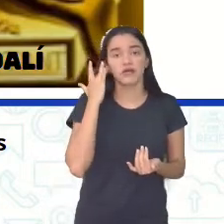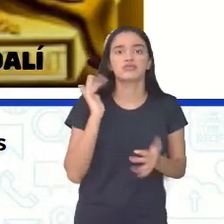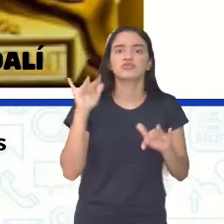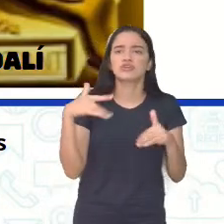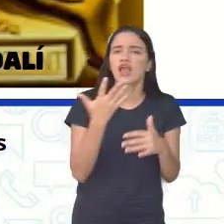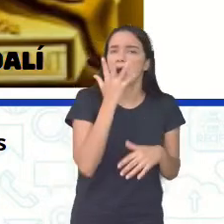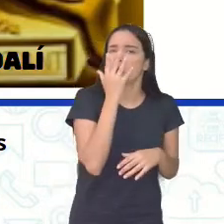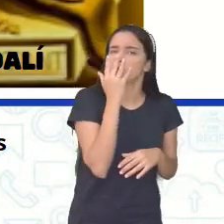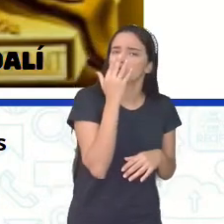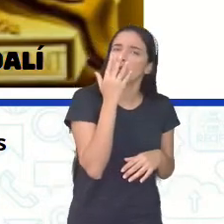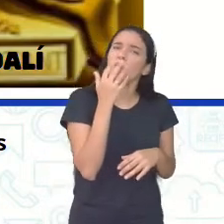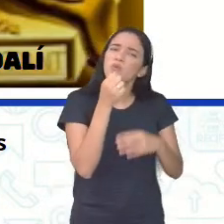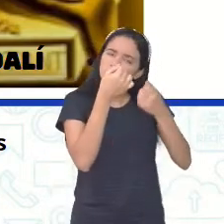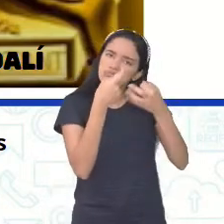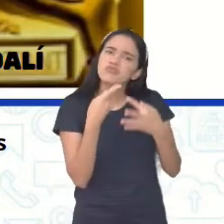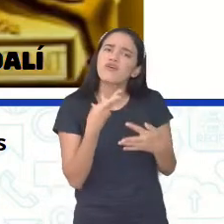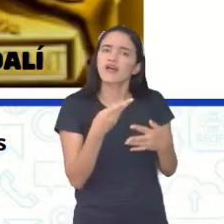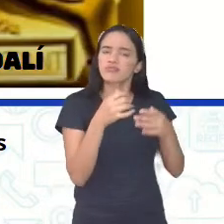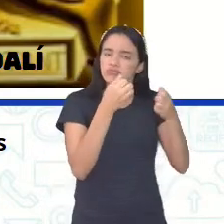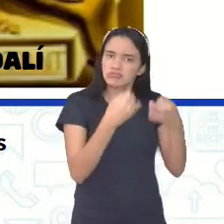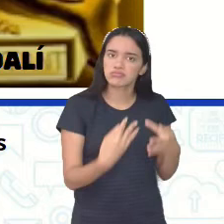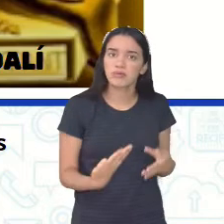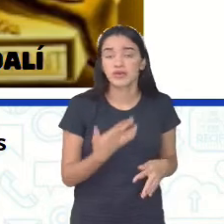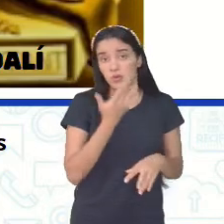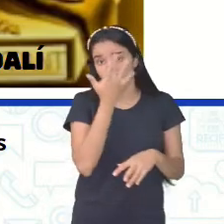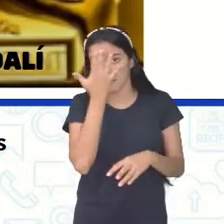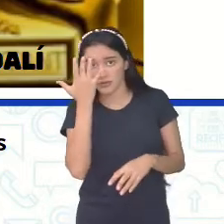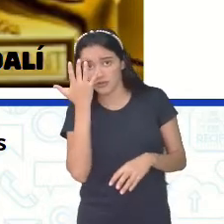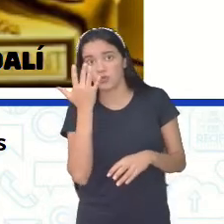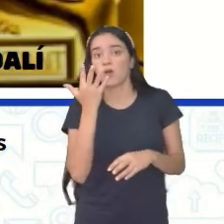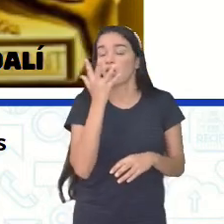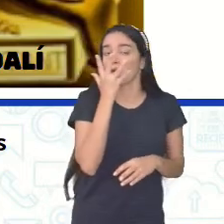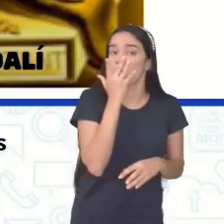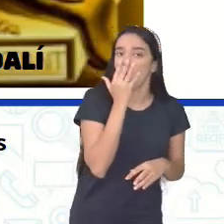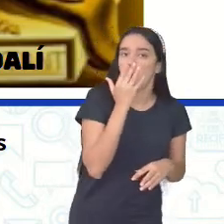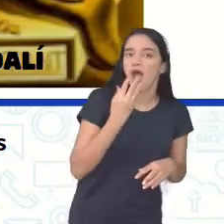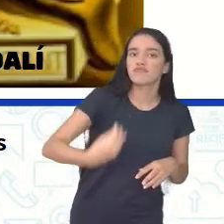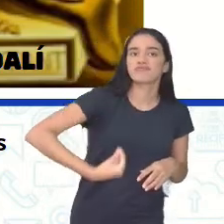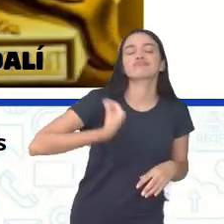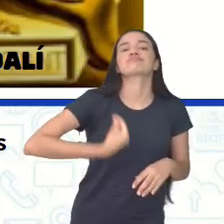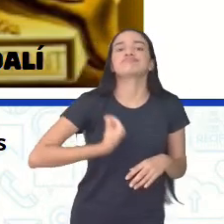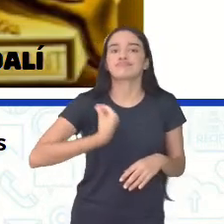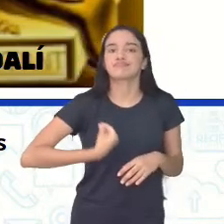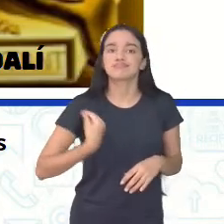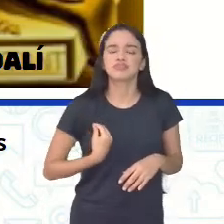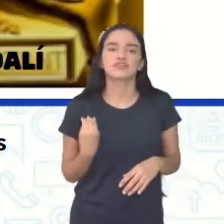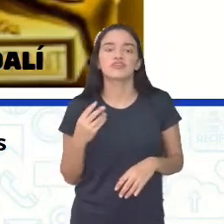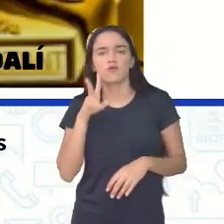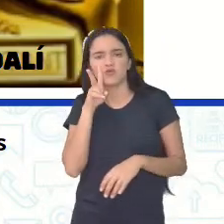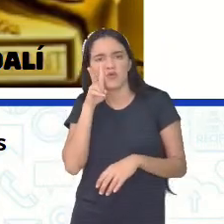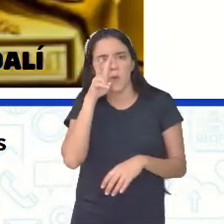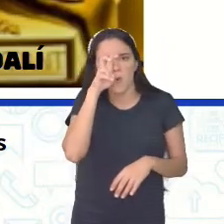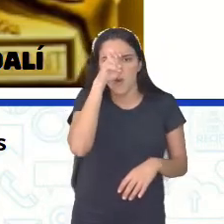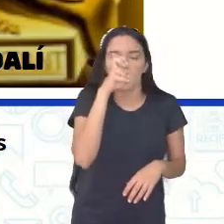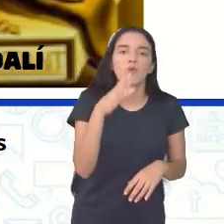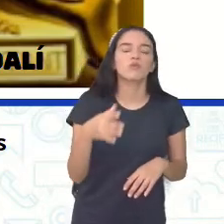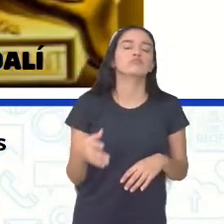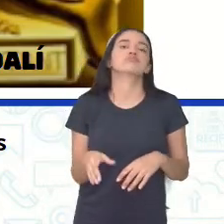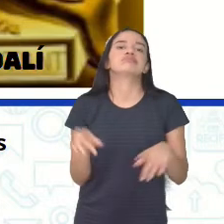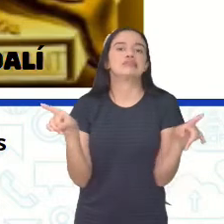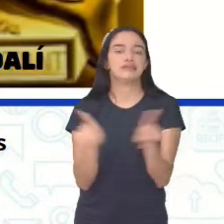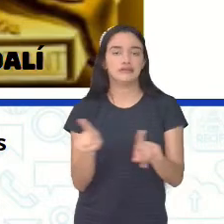que é real, realista, porque o realismo foi uma tendência, um movimento da arte. Então, tá esse